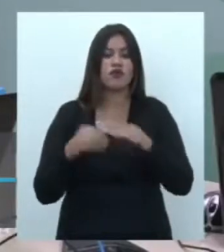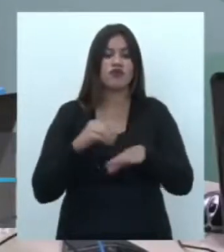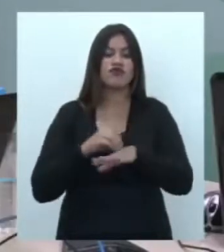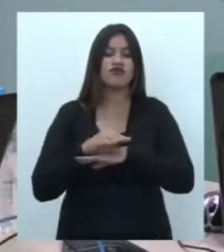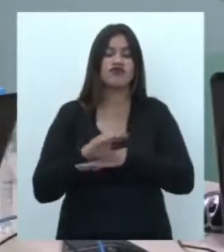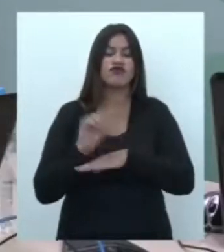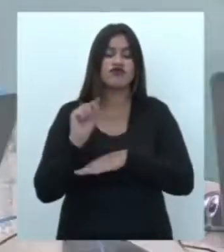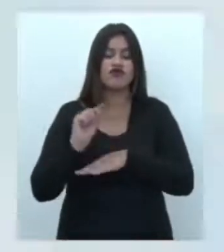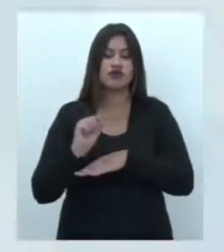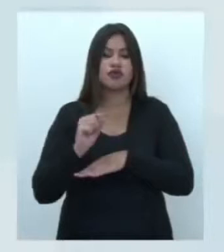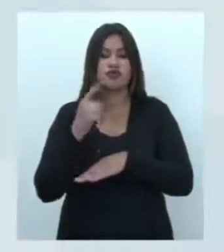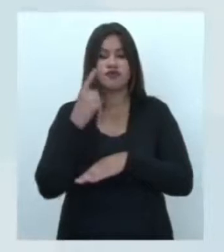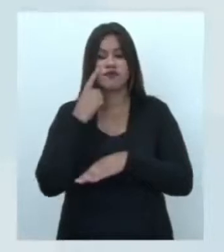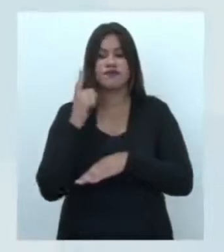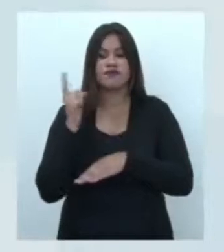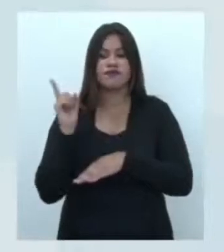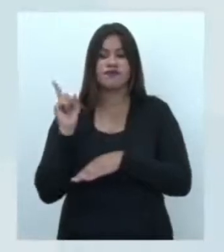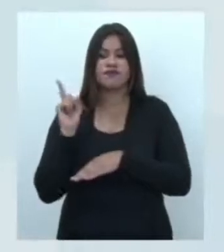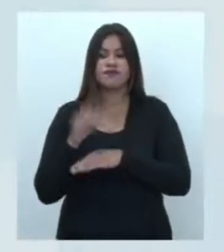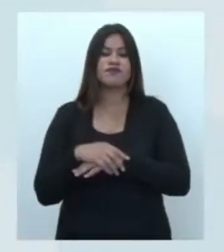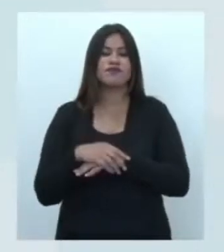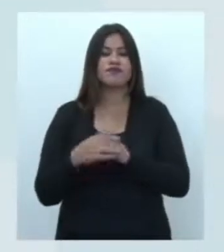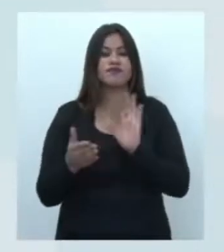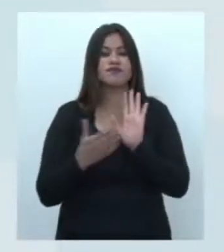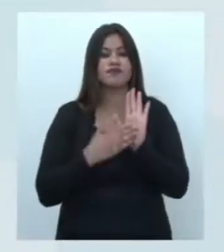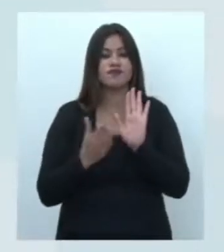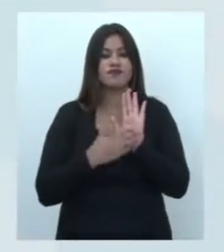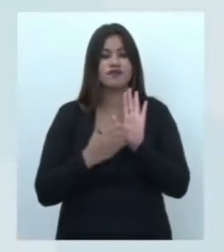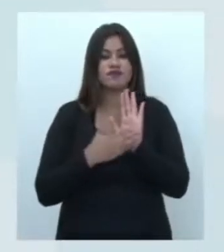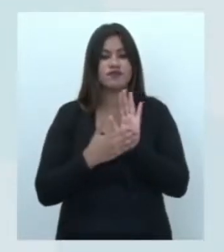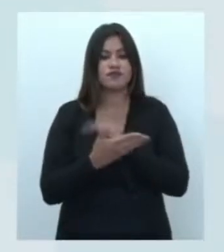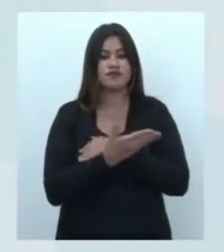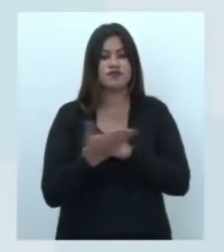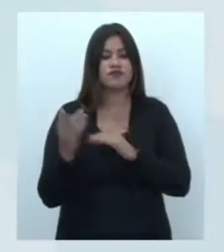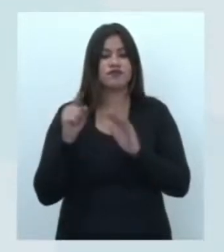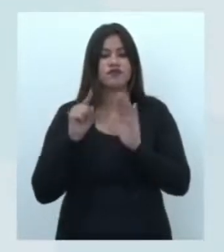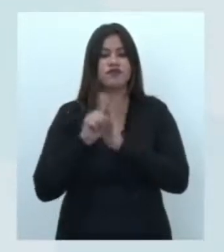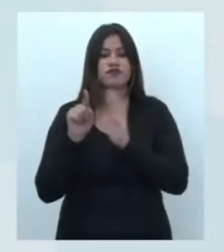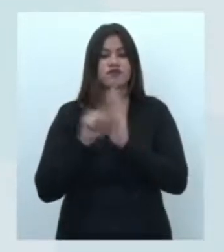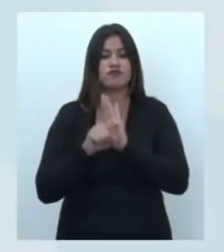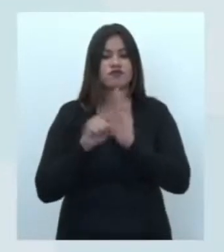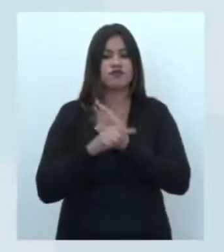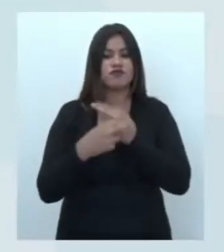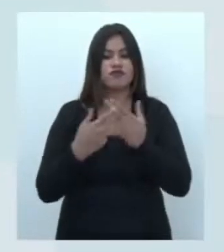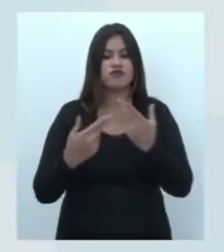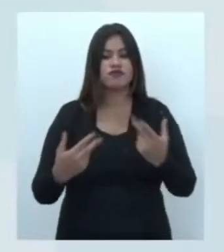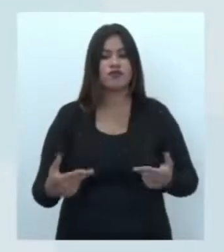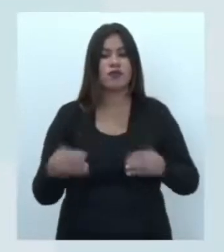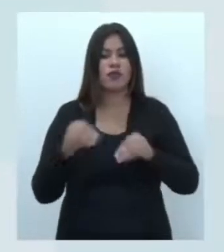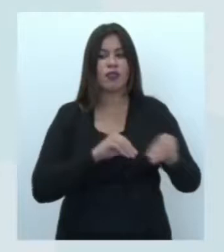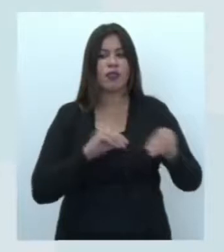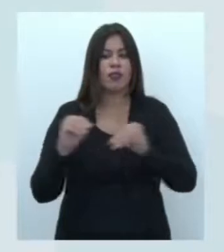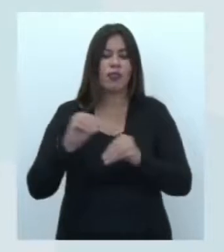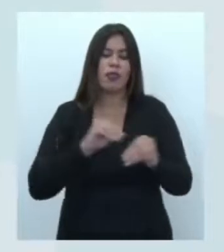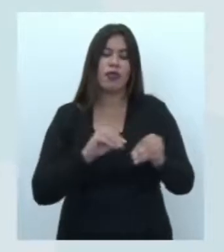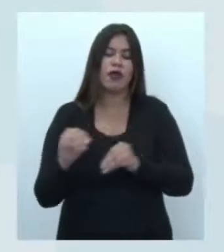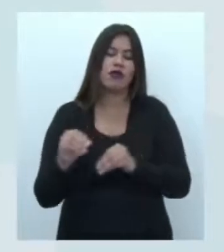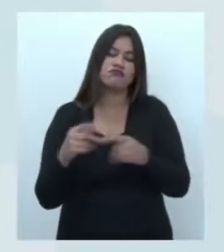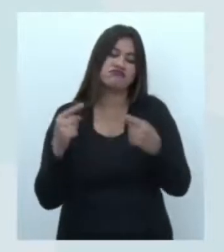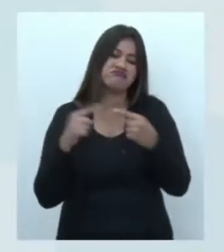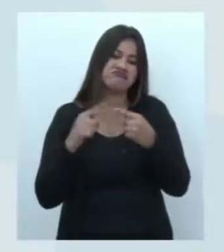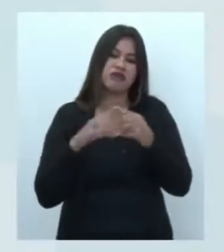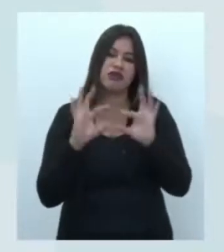de atividade, né? A gente propôs que vocês investigassem diferentes tipos de imigrantes de sua família e